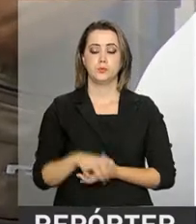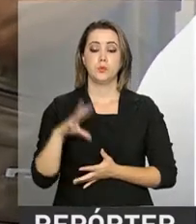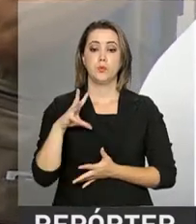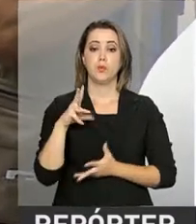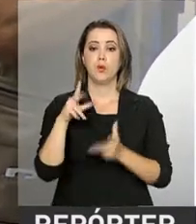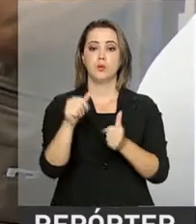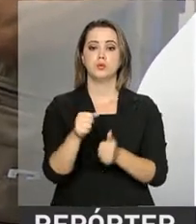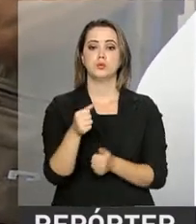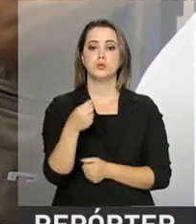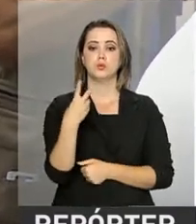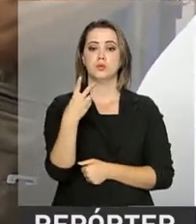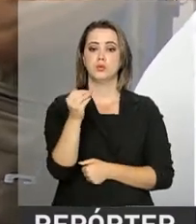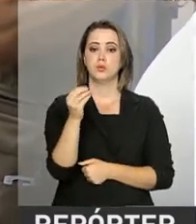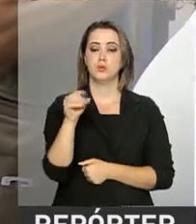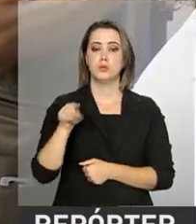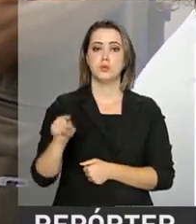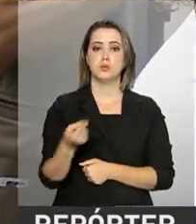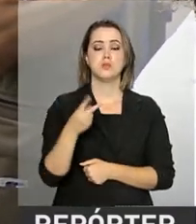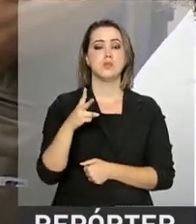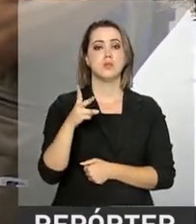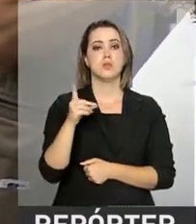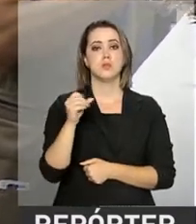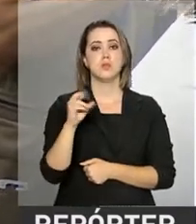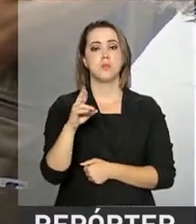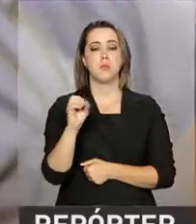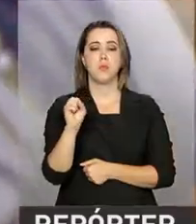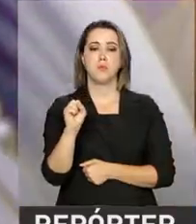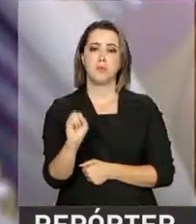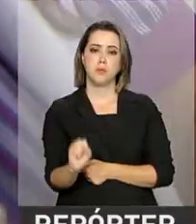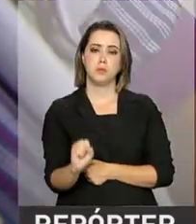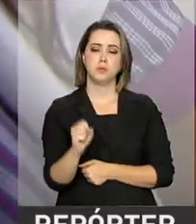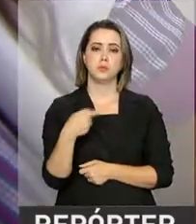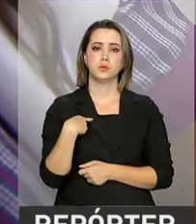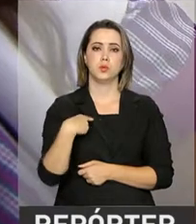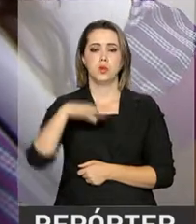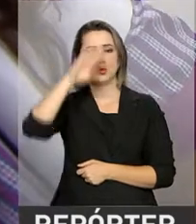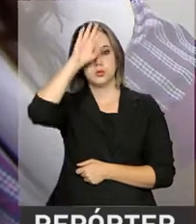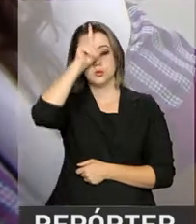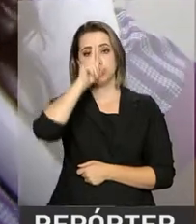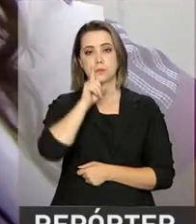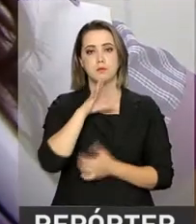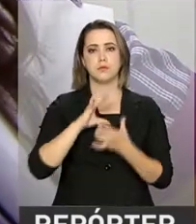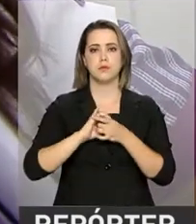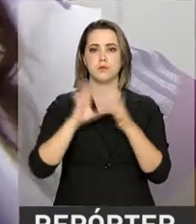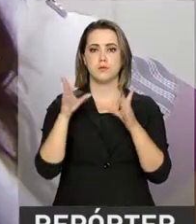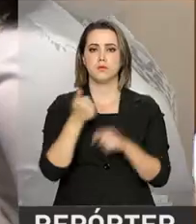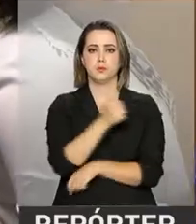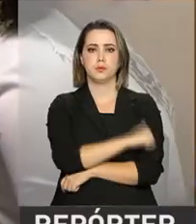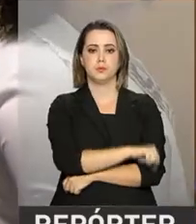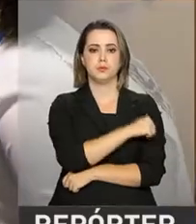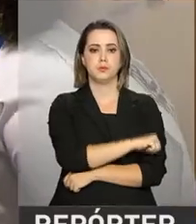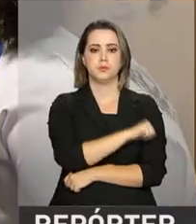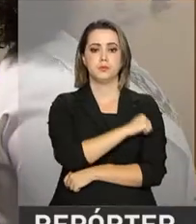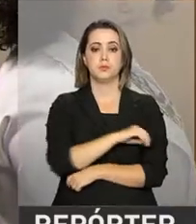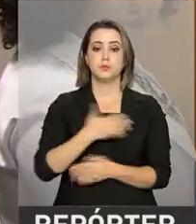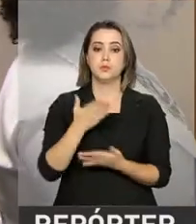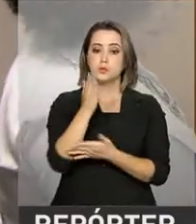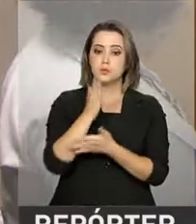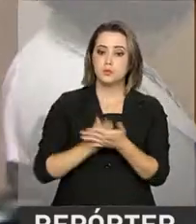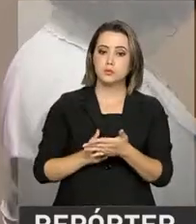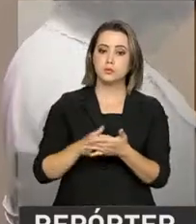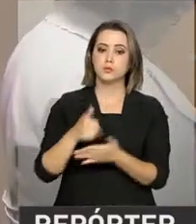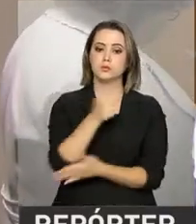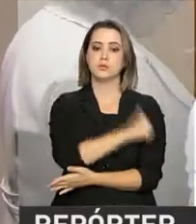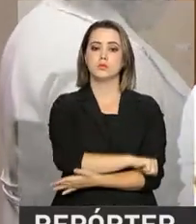Ao todo, são 200 mil doses da vacina de febre amarela que vão ser liberadas para o Rio de Janeiro. Parte do estado